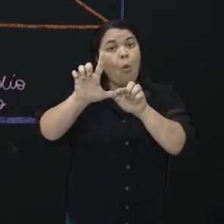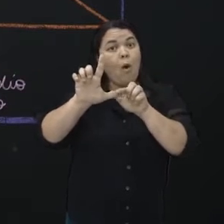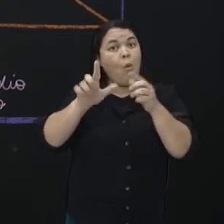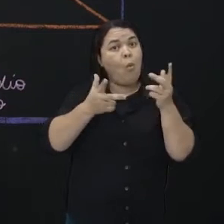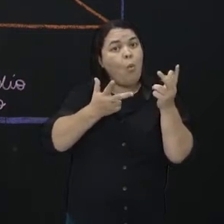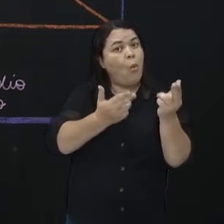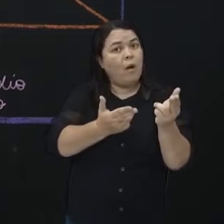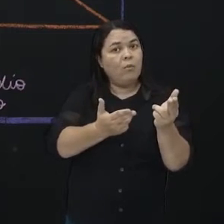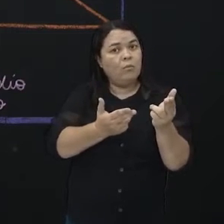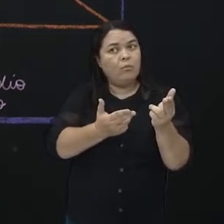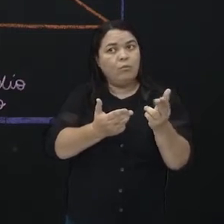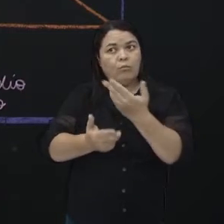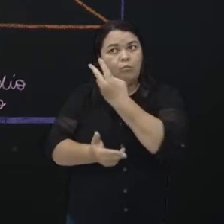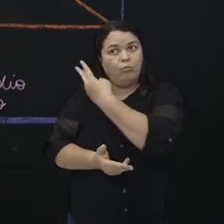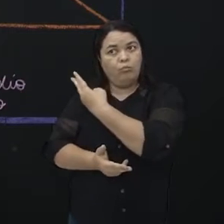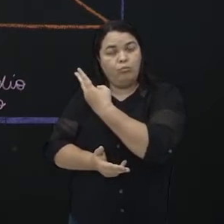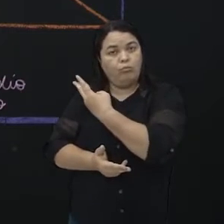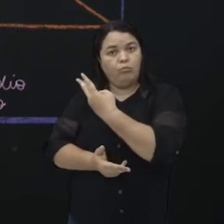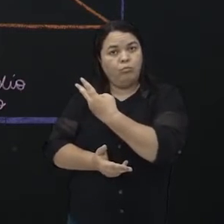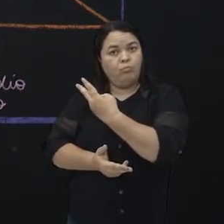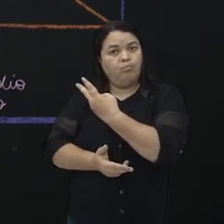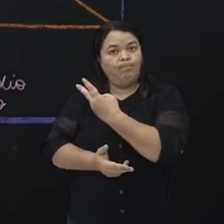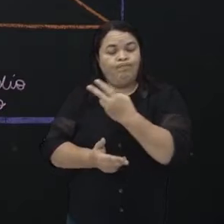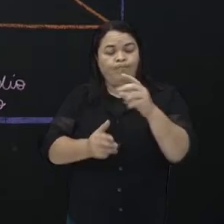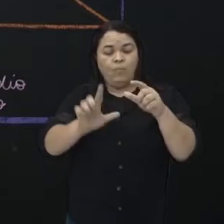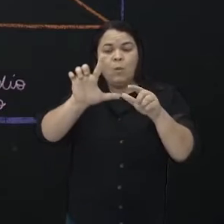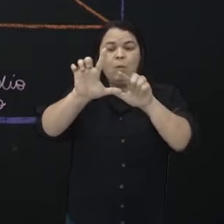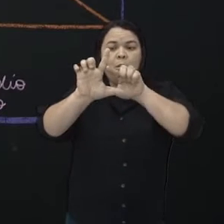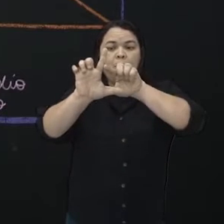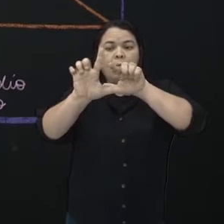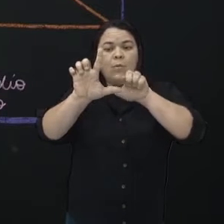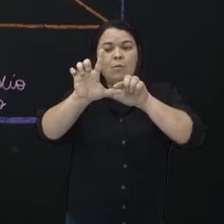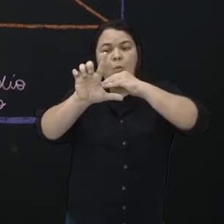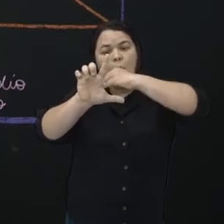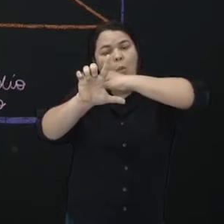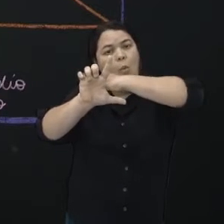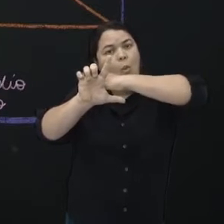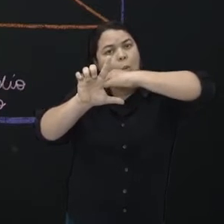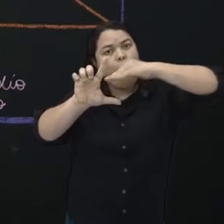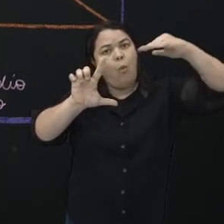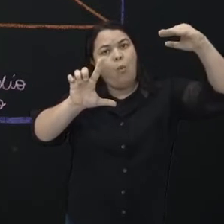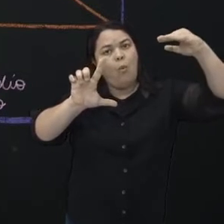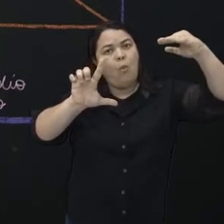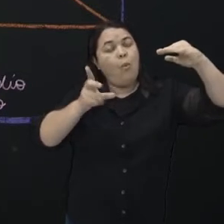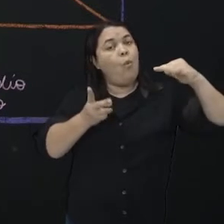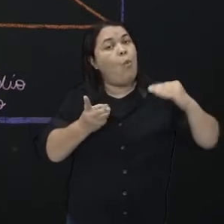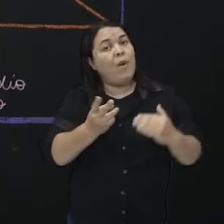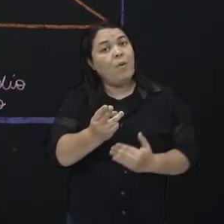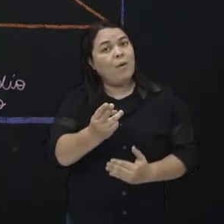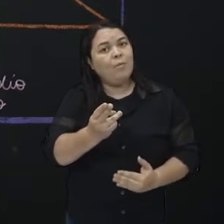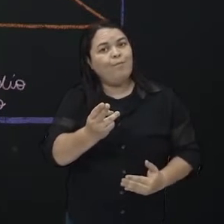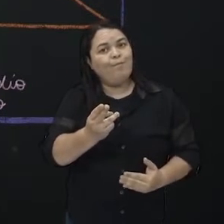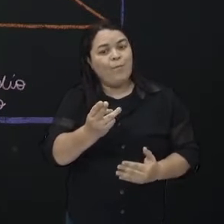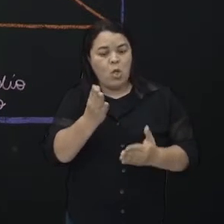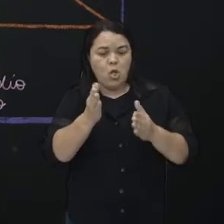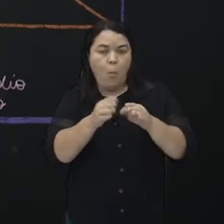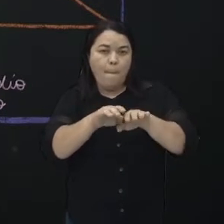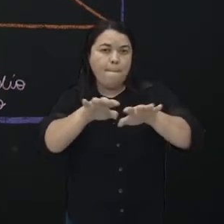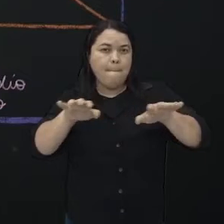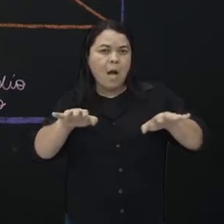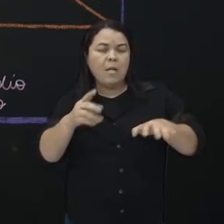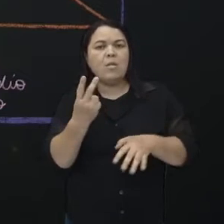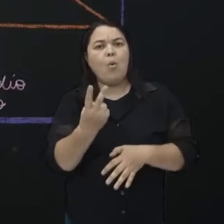se a bissetriz saiu aqui de cima, repare que até indiquei aqui pelas essas flechinhas, tá? Essas flechinhas nos mostram que